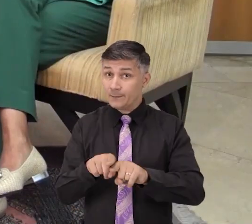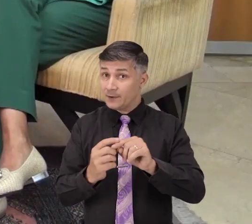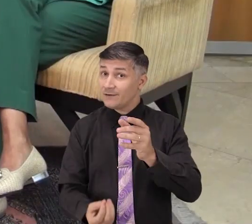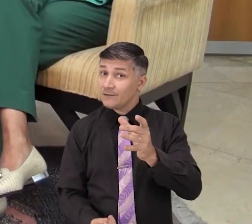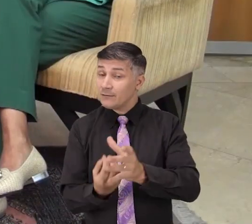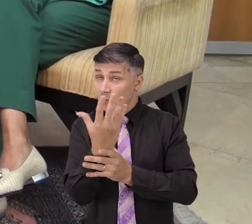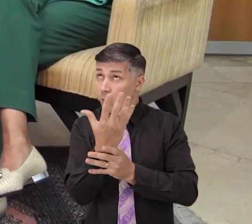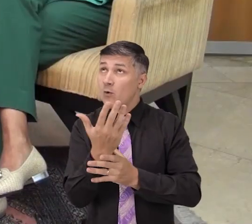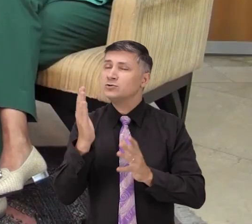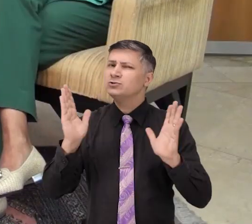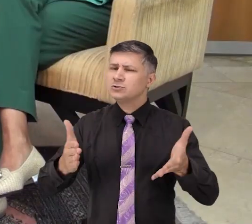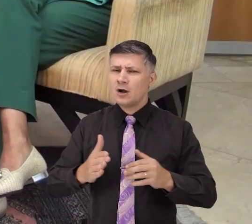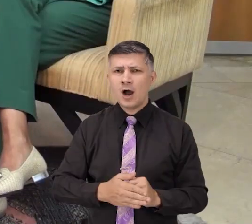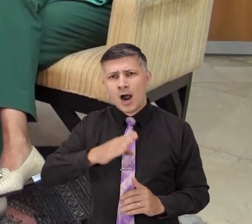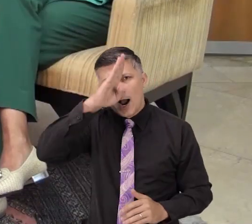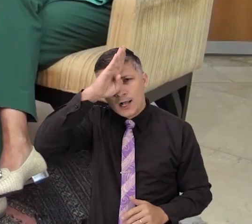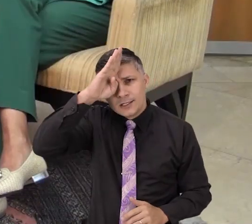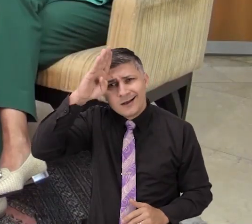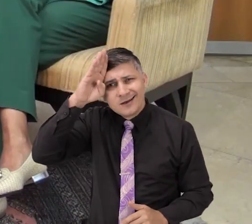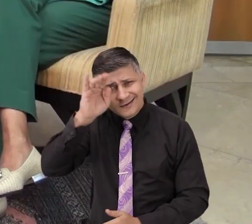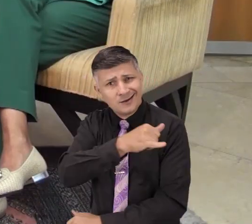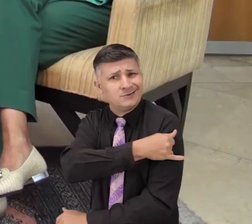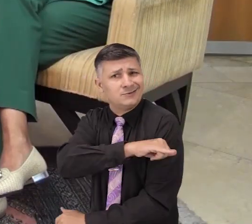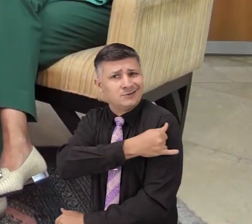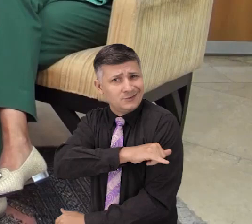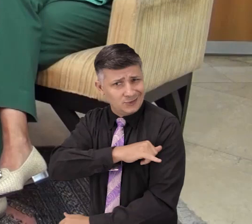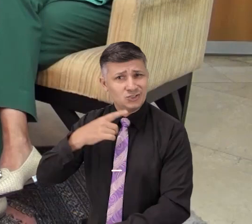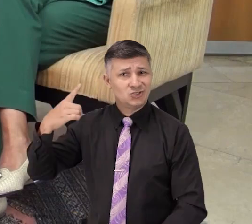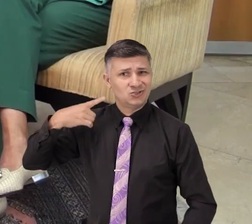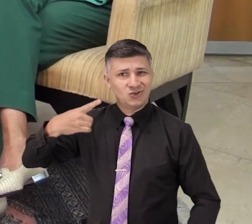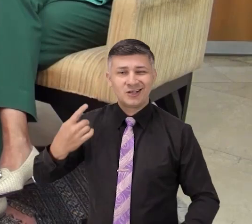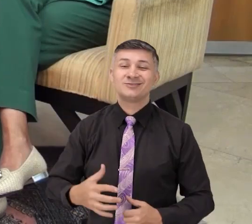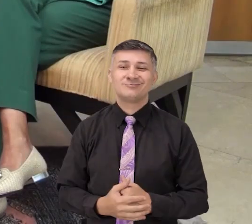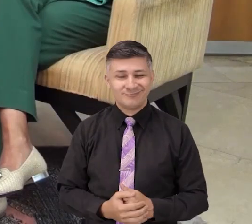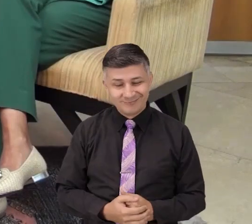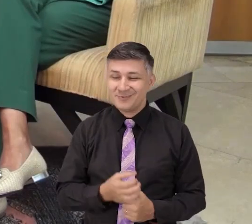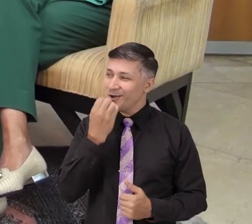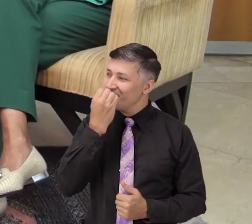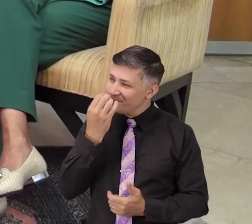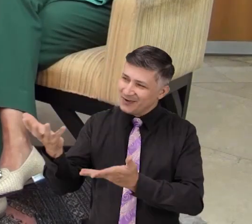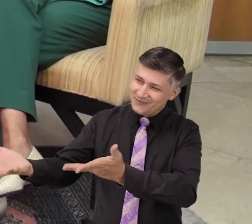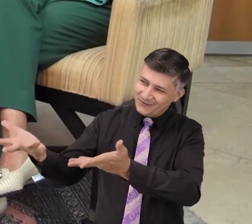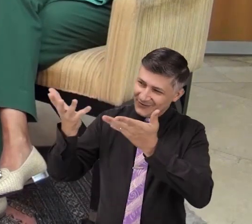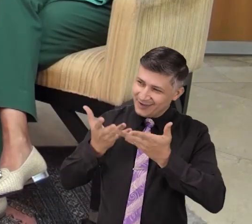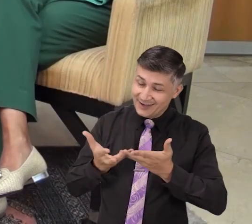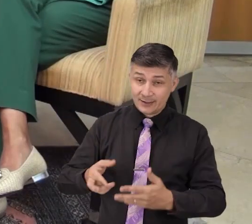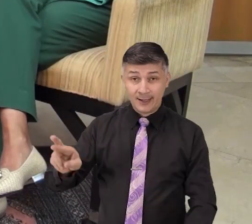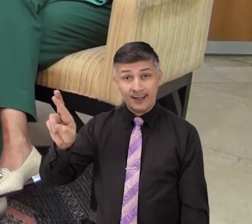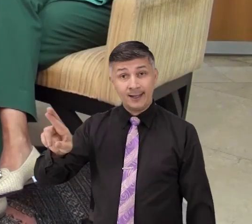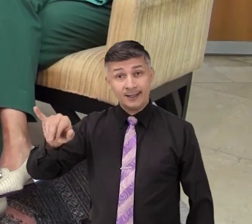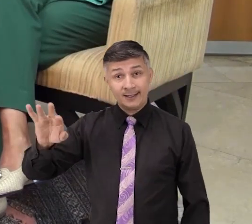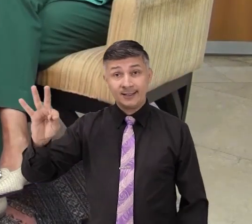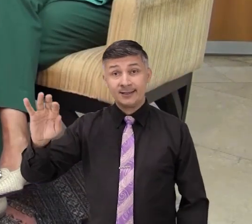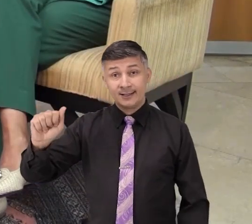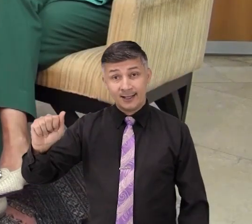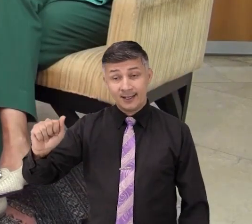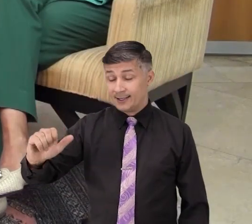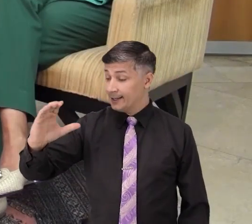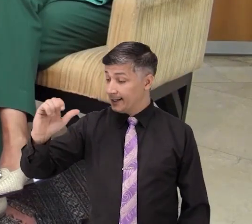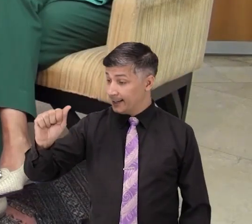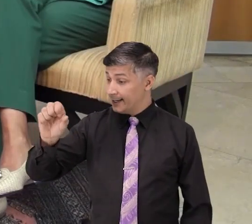das fundadoras da recém-criada Academia Carioca de Direito. Bem-vinda, doutora Rita de